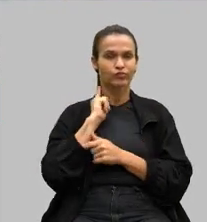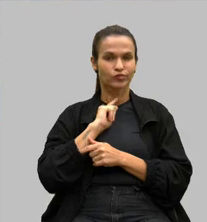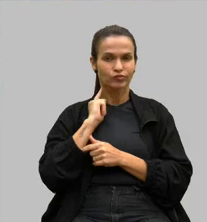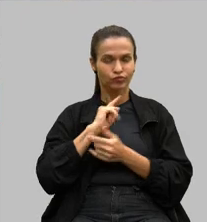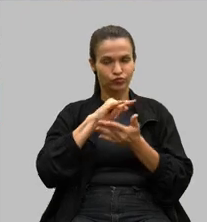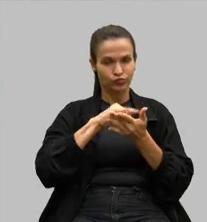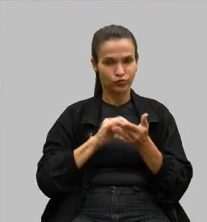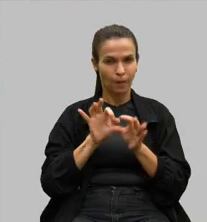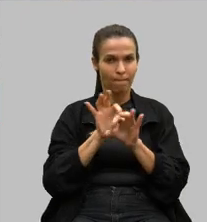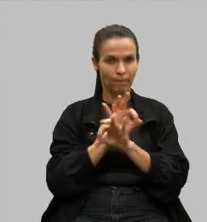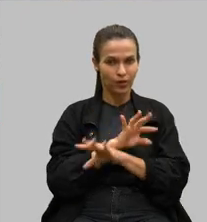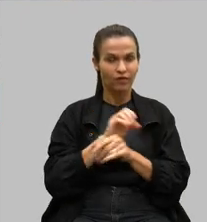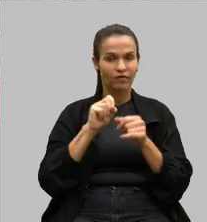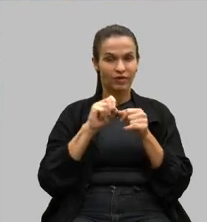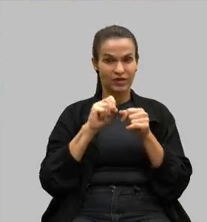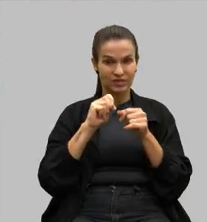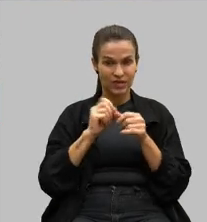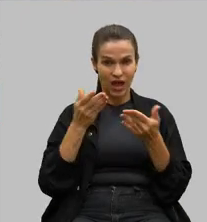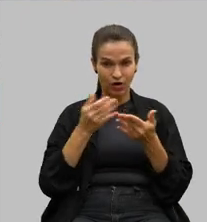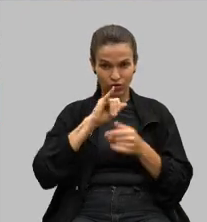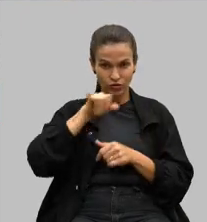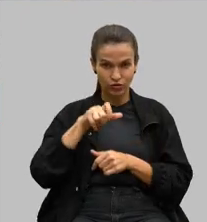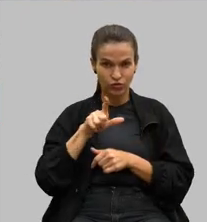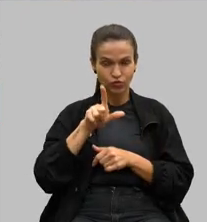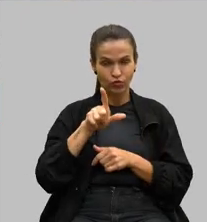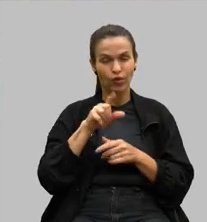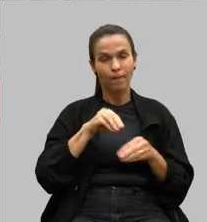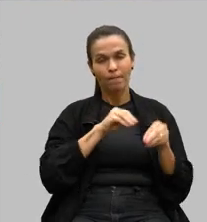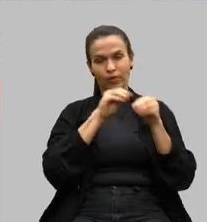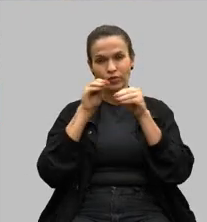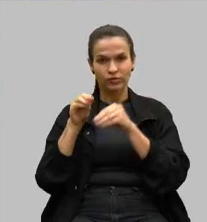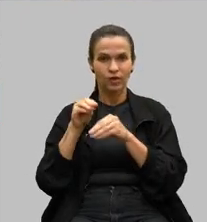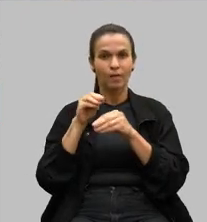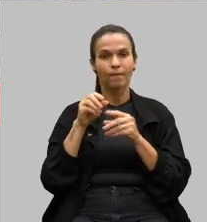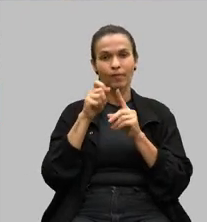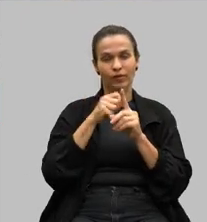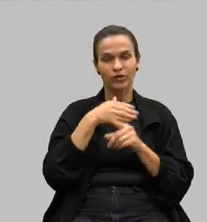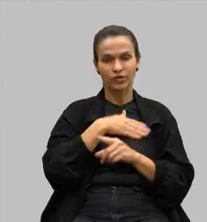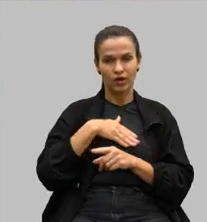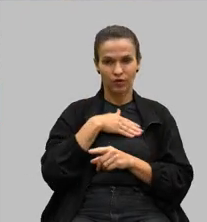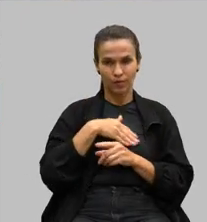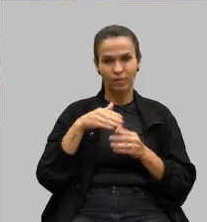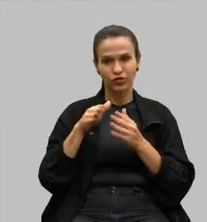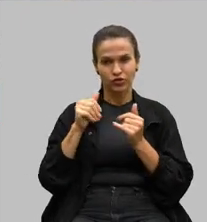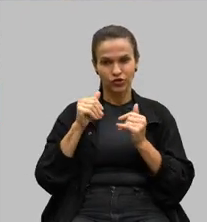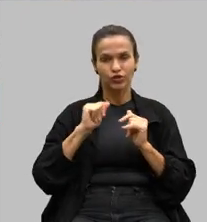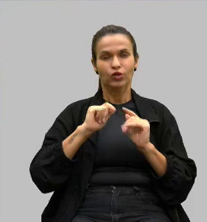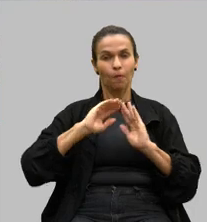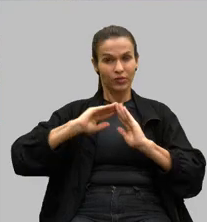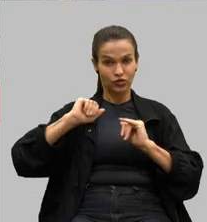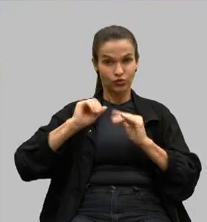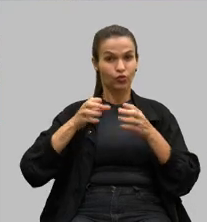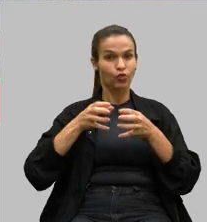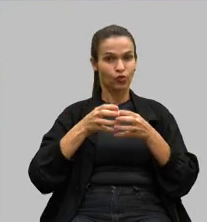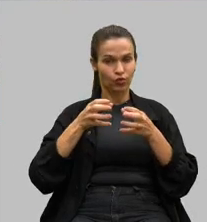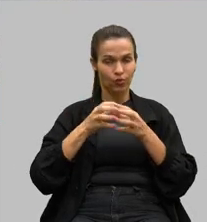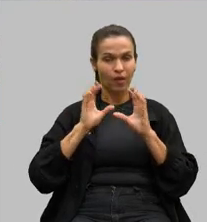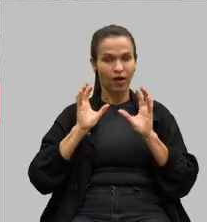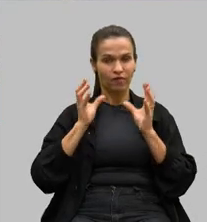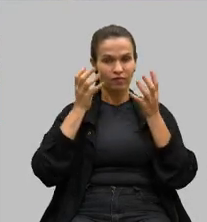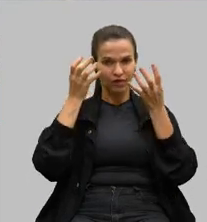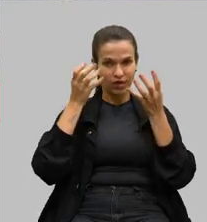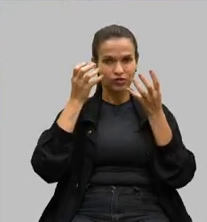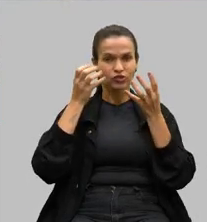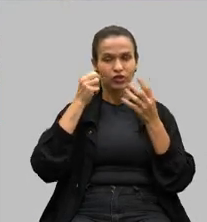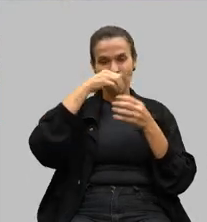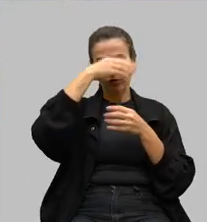íos fazer agora em Julho passamos para Agosto por um pedido dos congadeiros porque é a festa de Nossa Senhora no dia